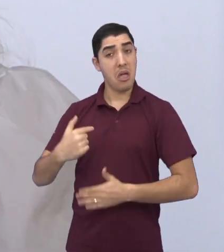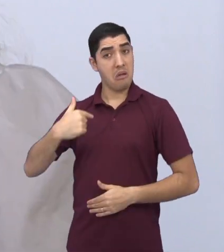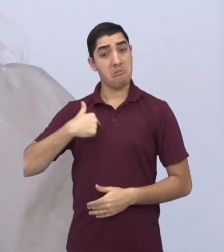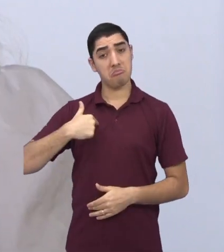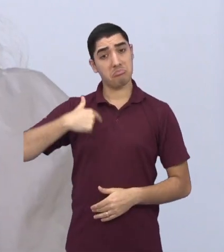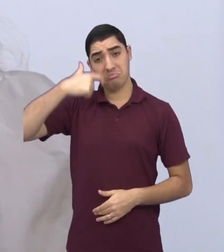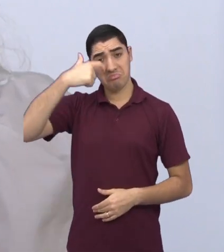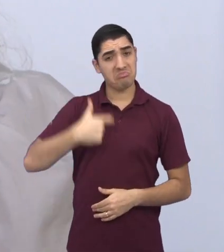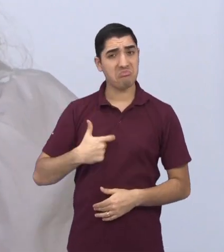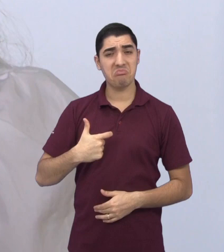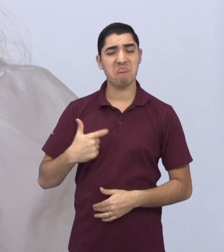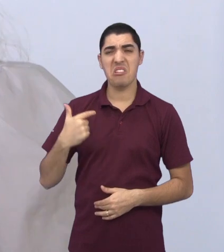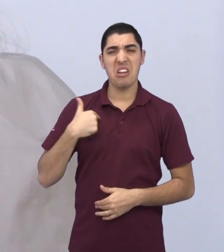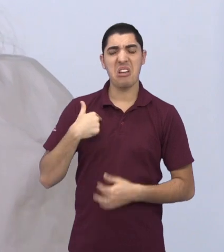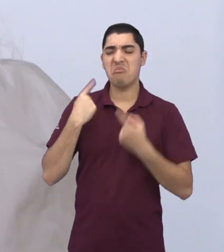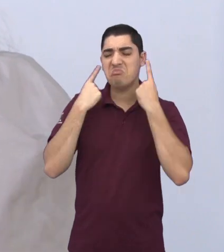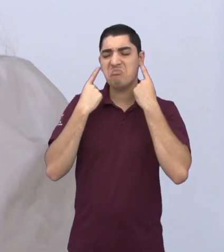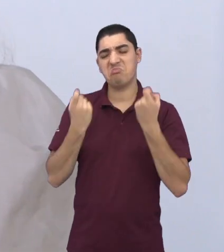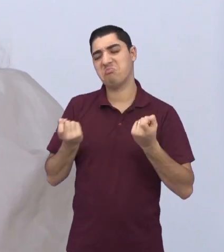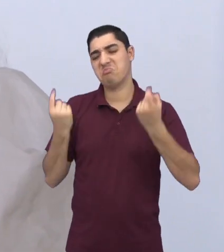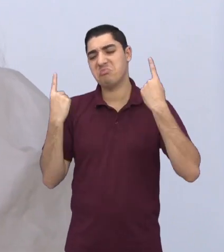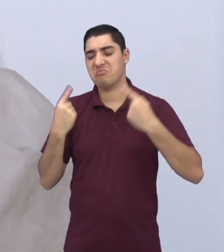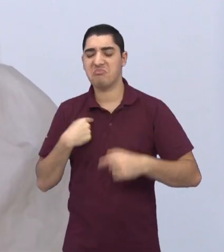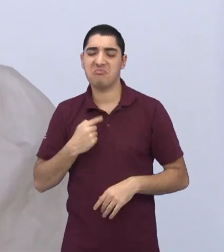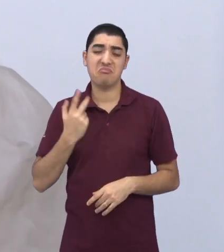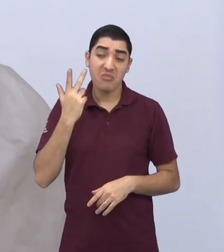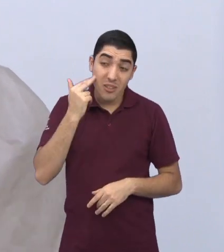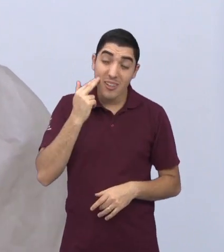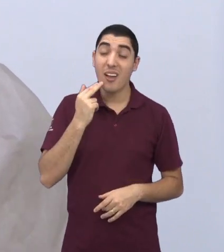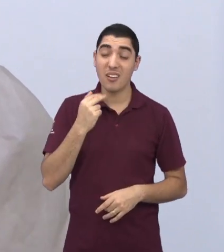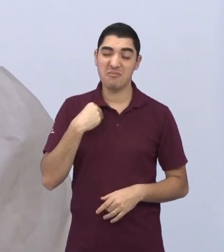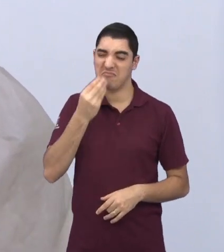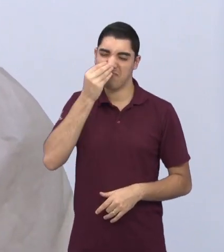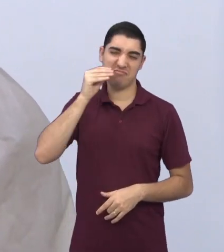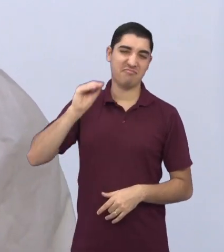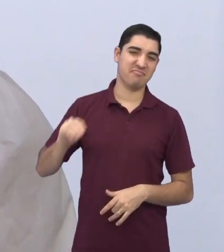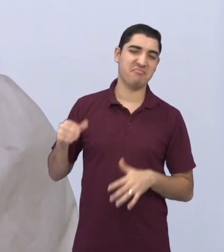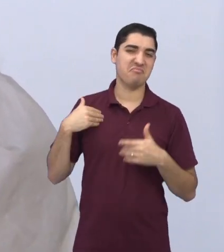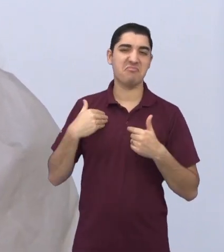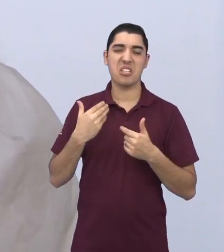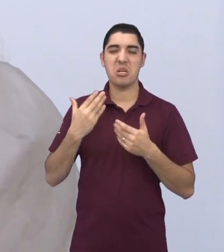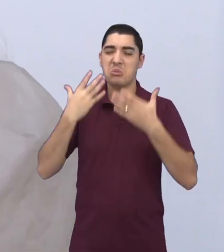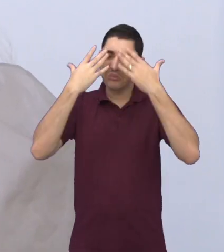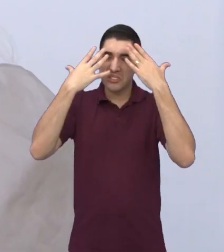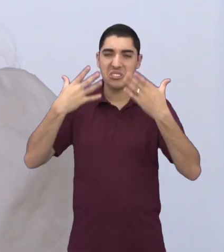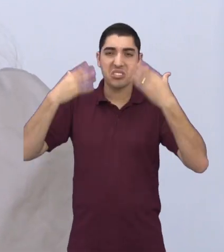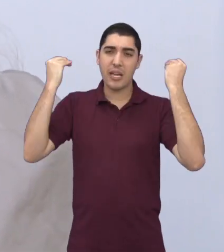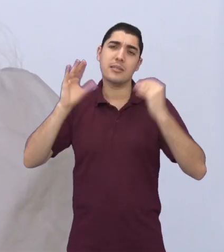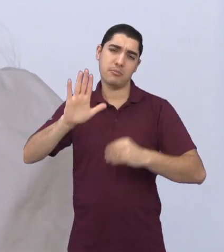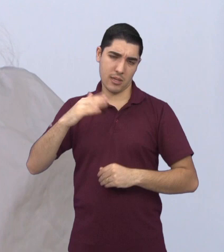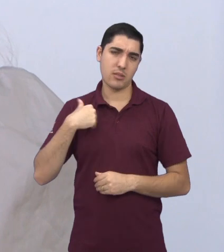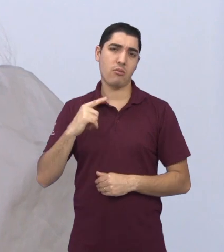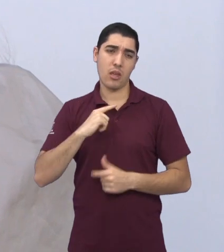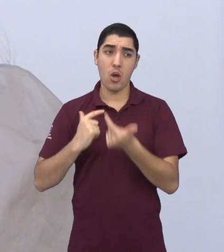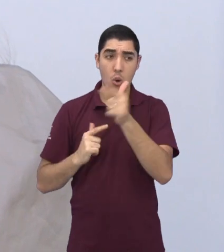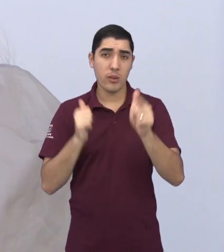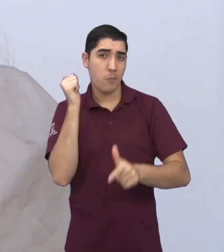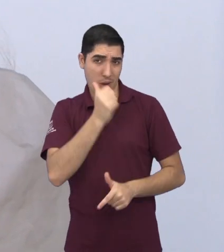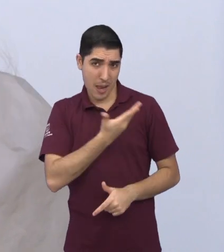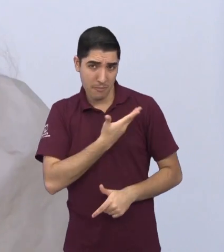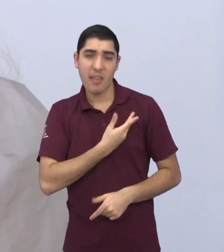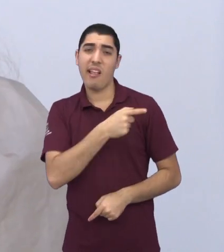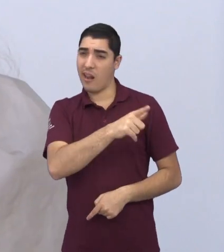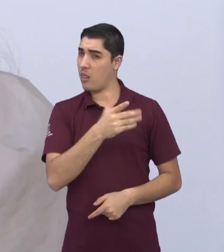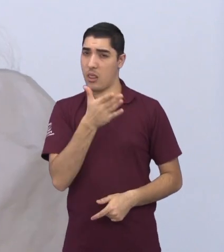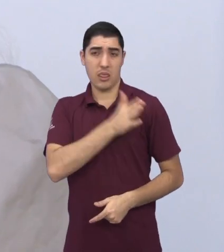no meu caso, não ligo, não deixa, né? Deixo para lá, mas eu sei, eu tenho muitas amigas que